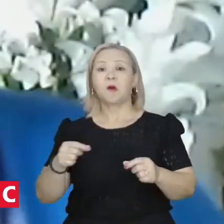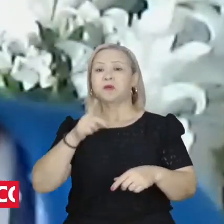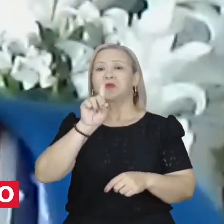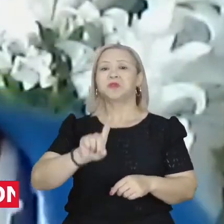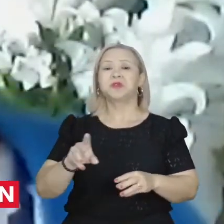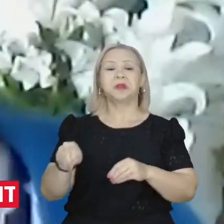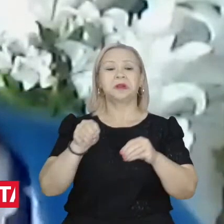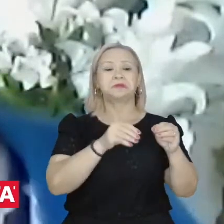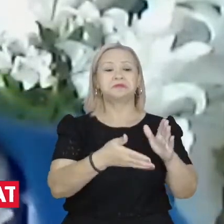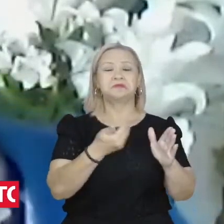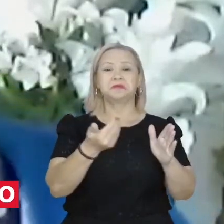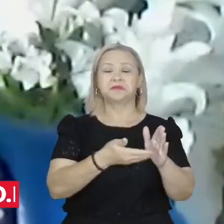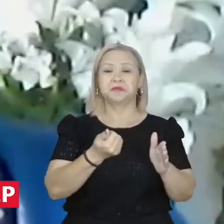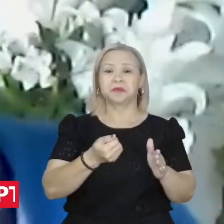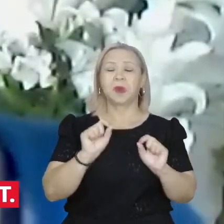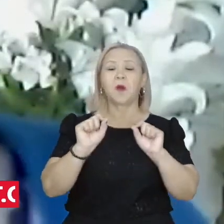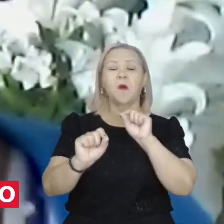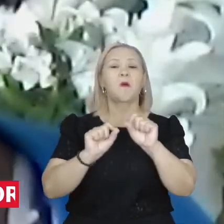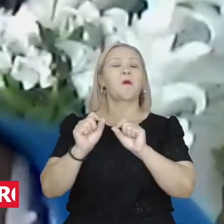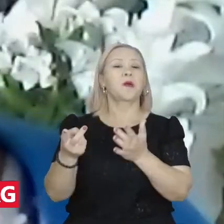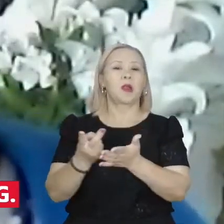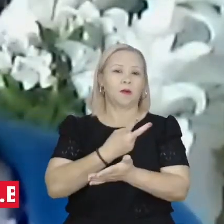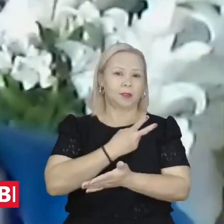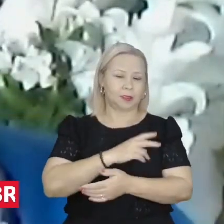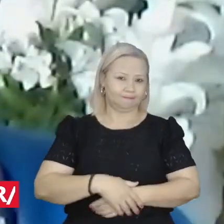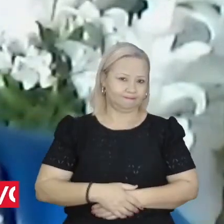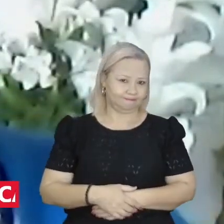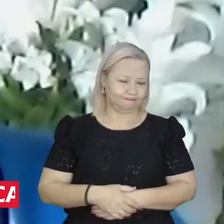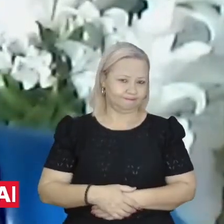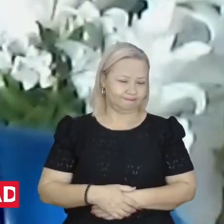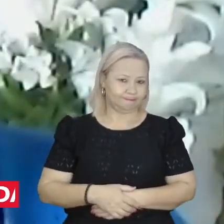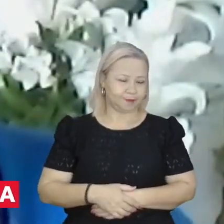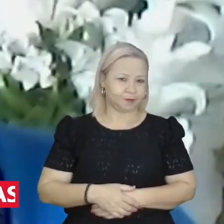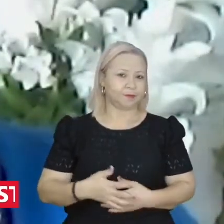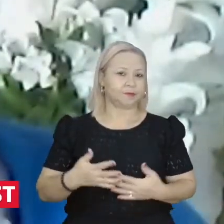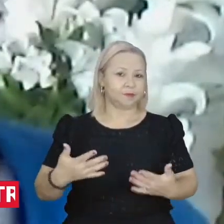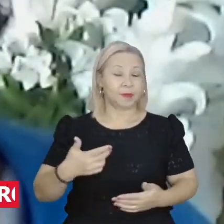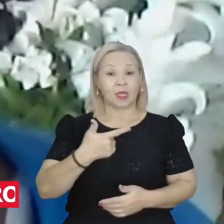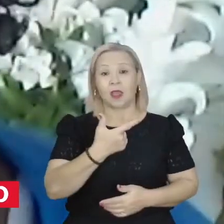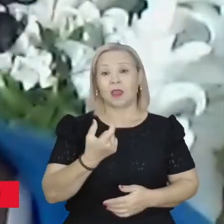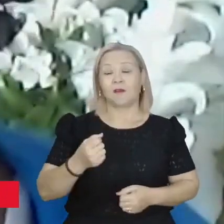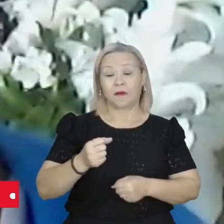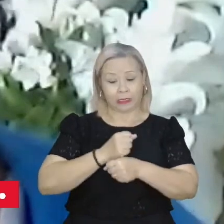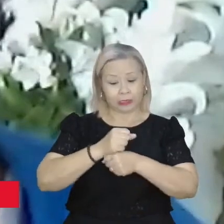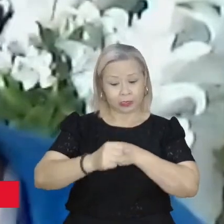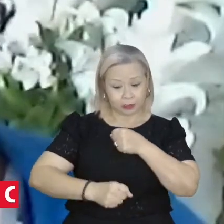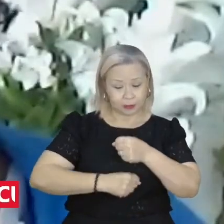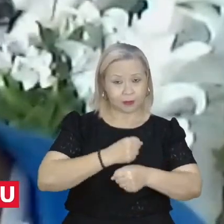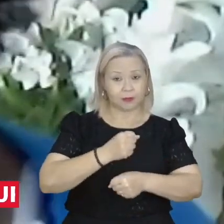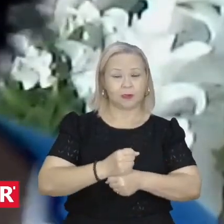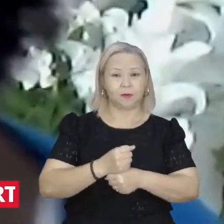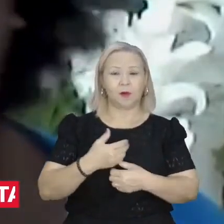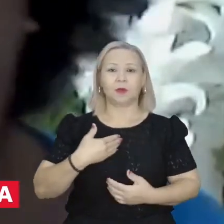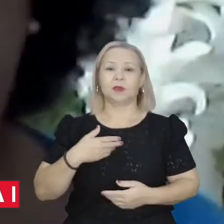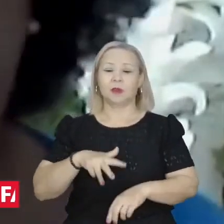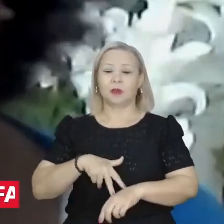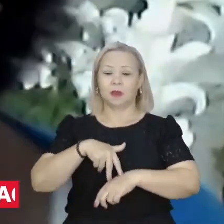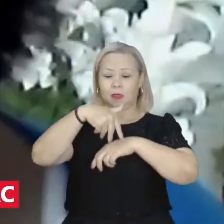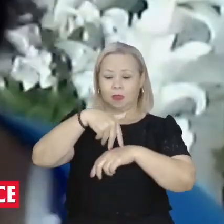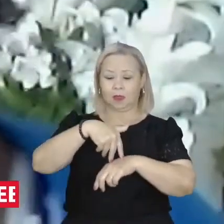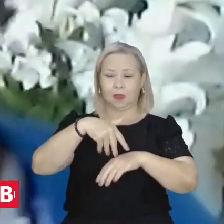de 2018, mas eles estão nas ruas, e principalmente no Rio de